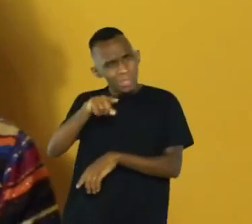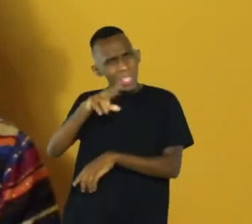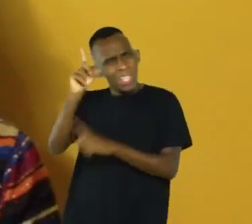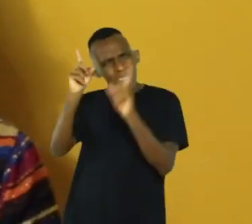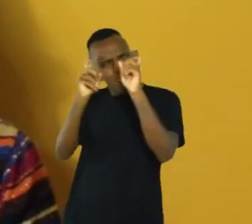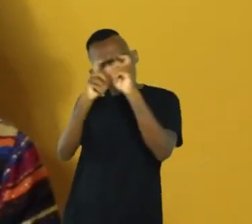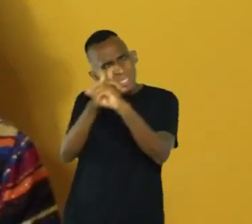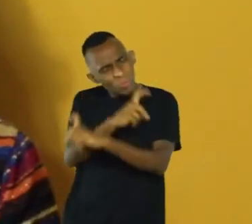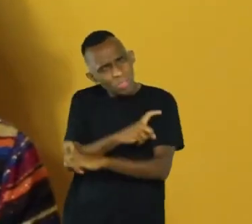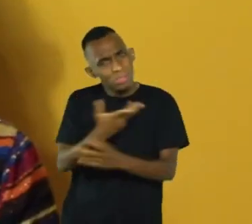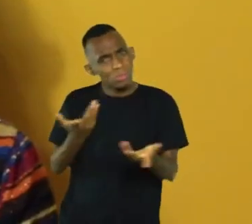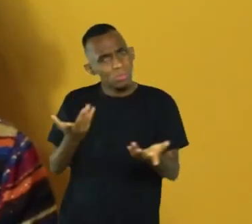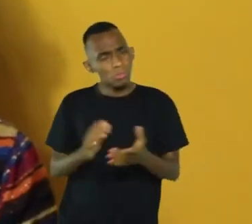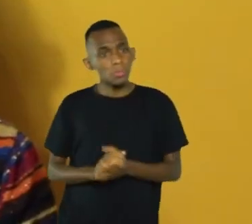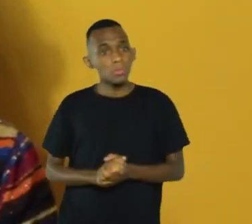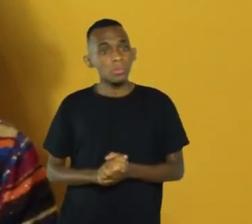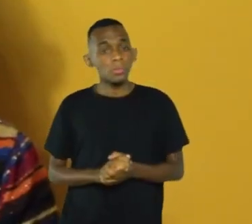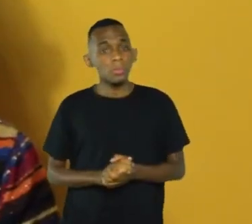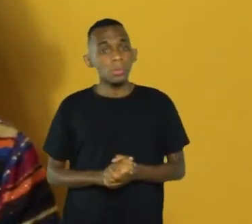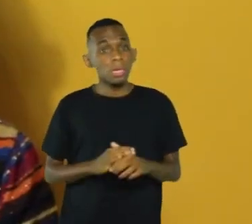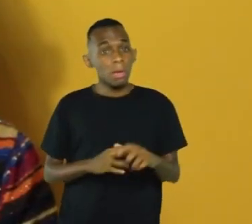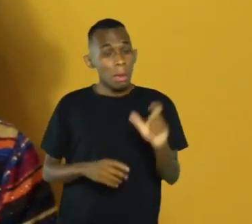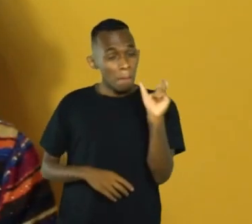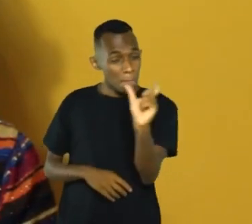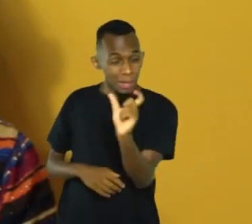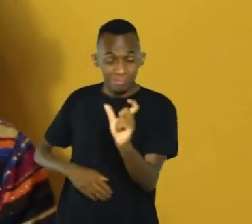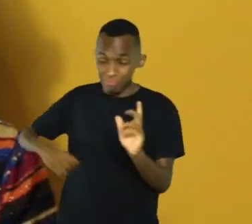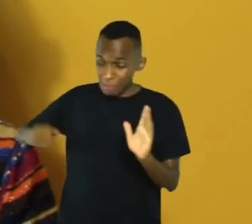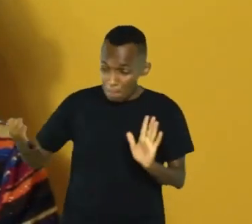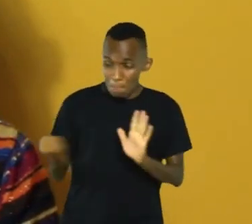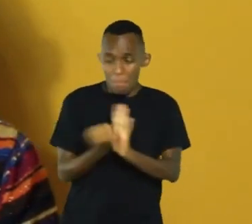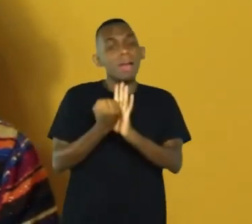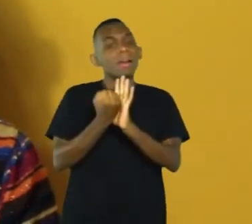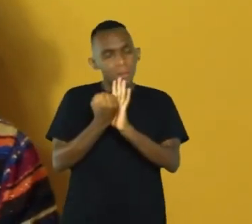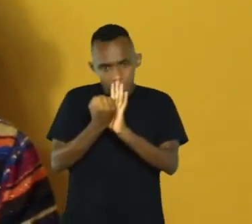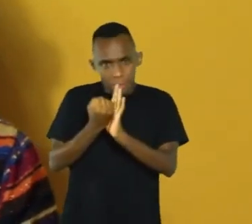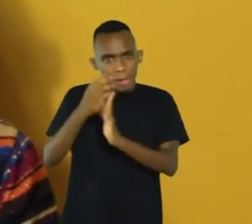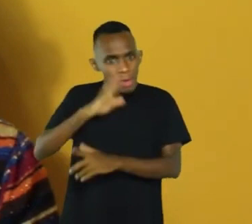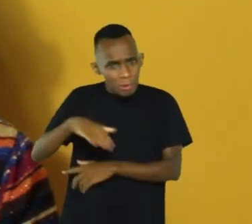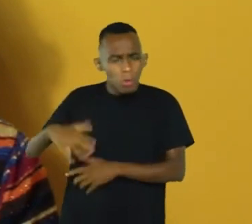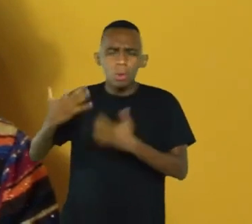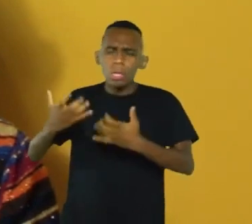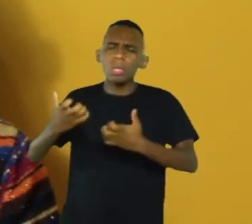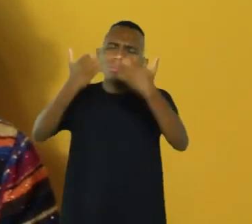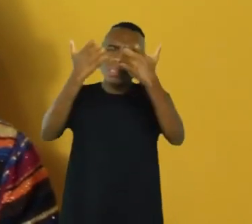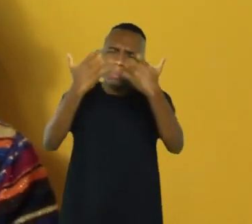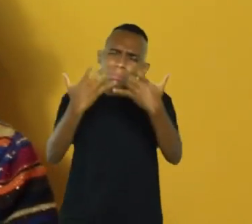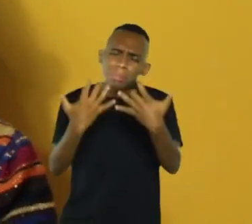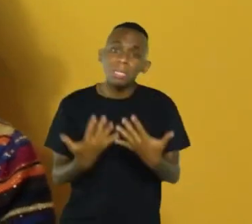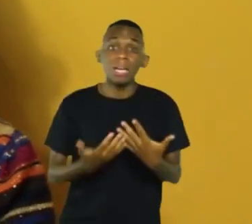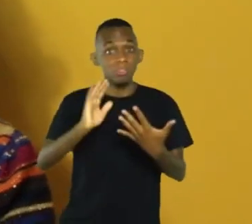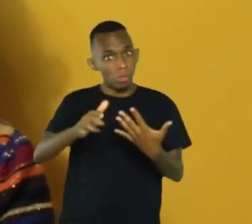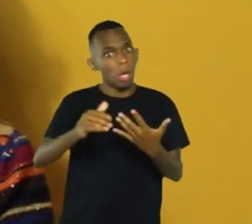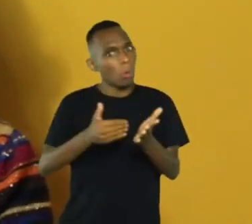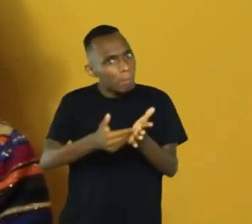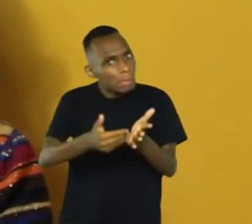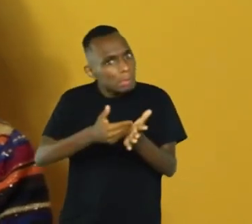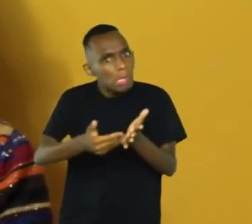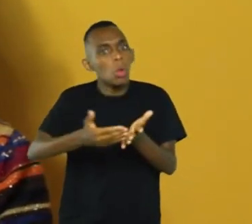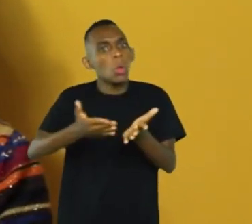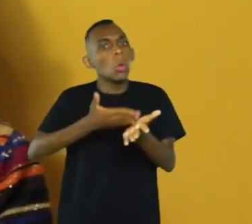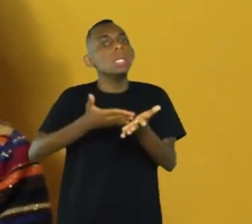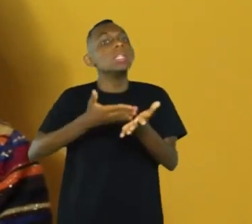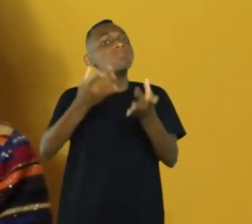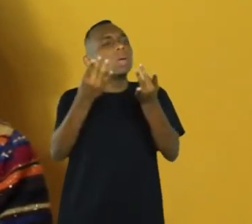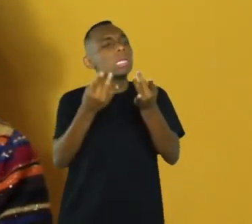difícil. E palavras que marcam a infância, né? Eu queria que você falasse um pouco disso também, já entrando aqui um pouco, né, no